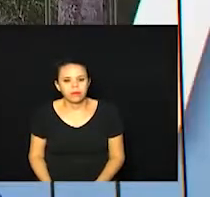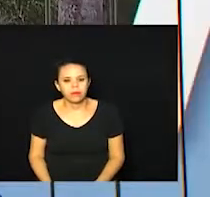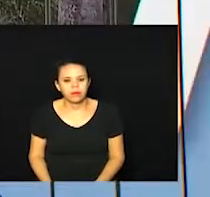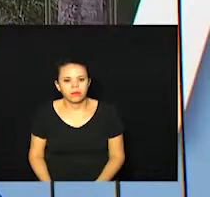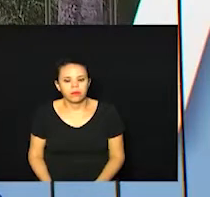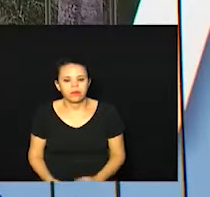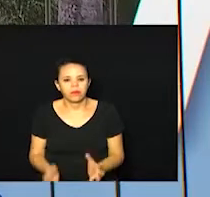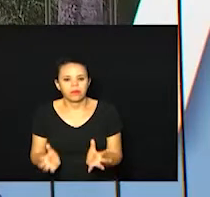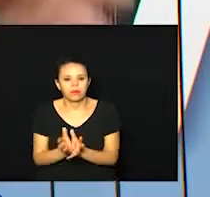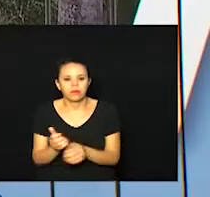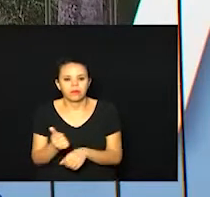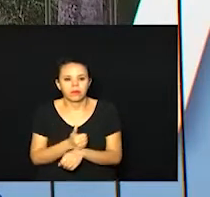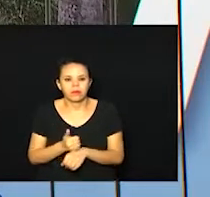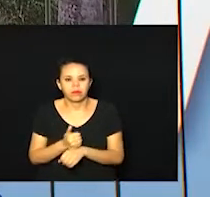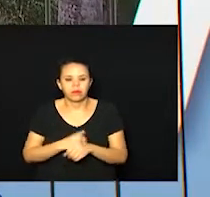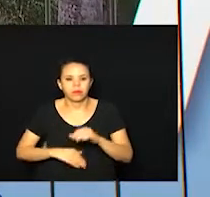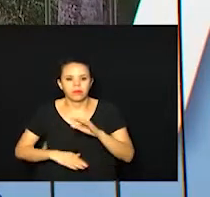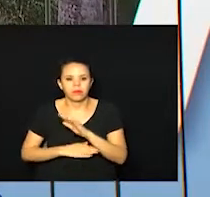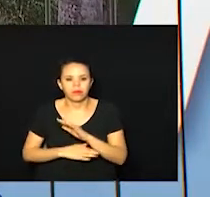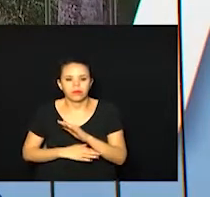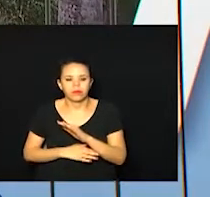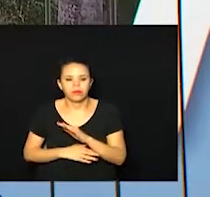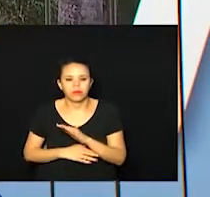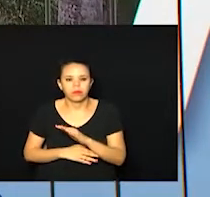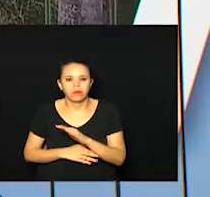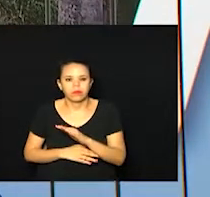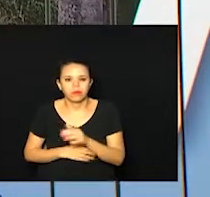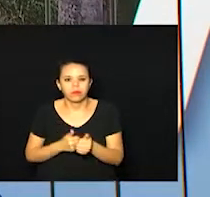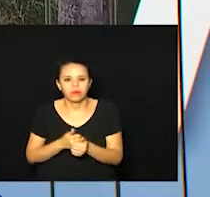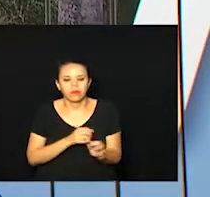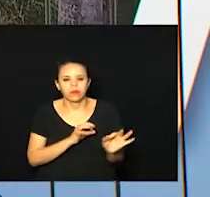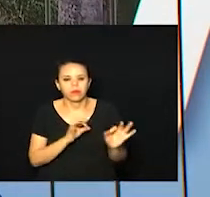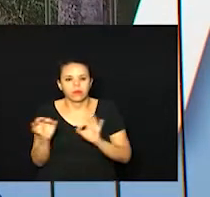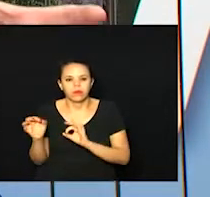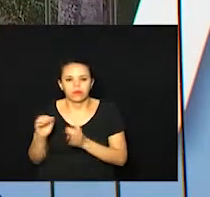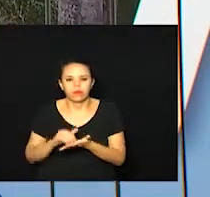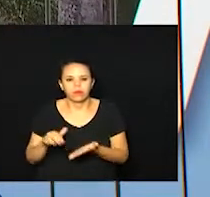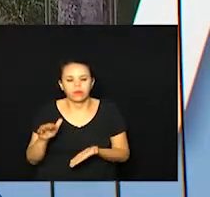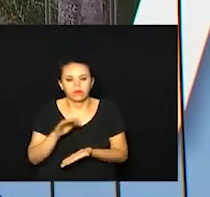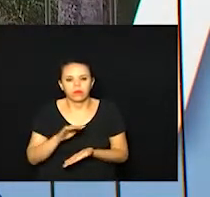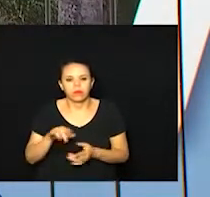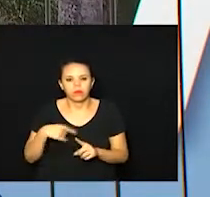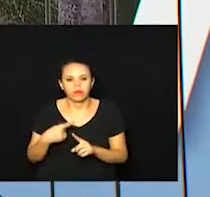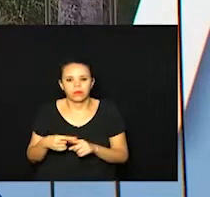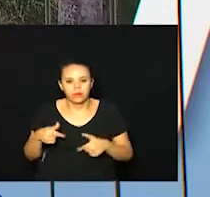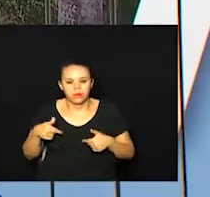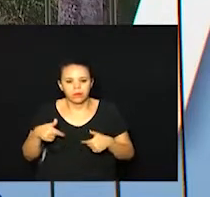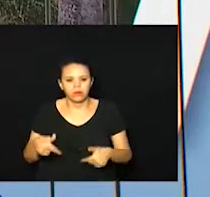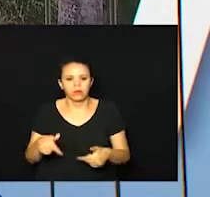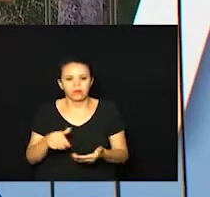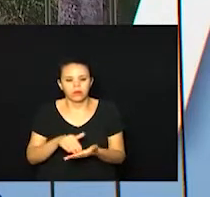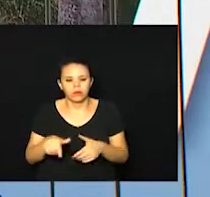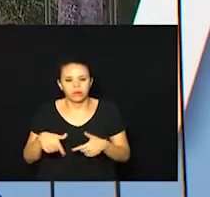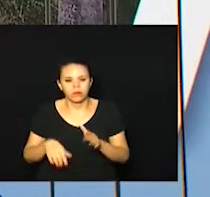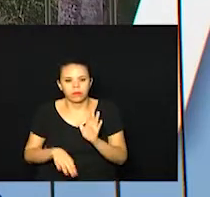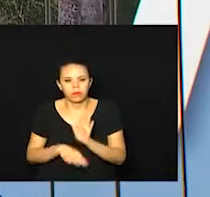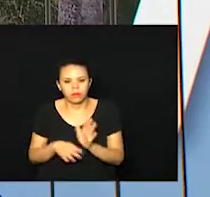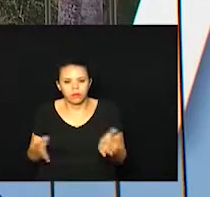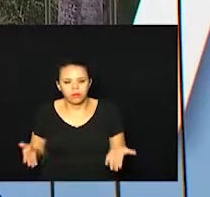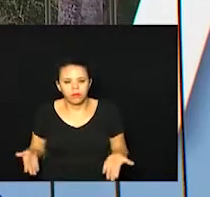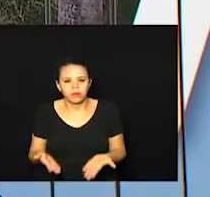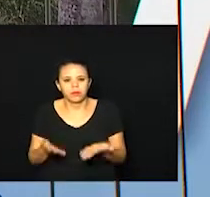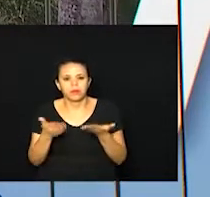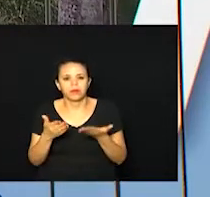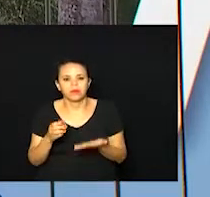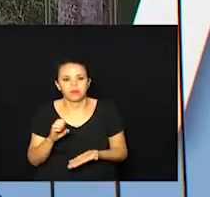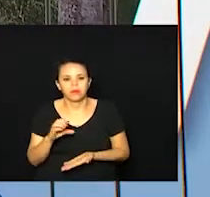equipe aqui da TV Câmara, né, o Rubenildo, que hoje está me acompanhando aqui, que além de atuar na minha assessoria também, é da